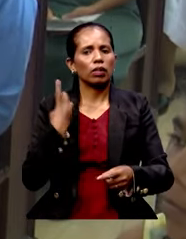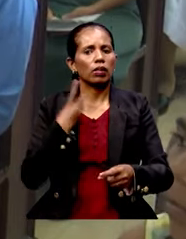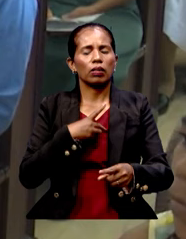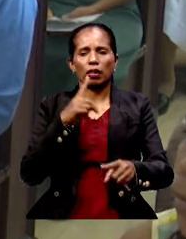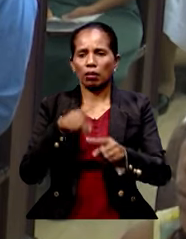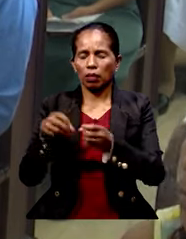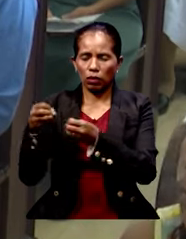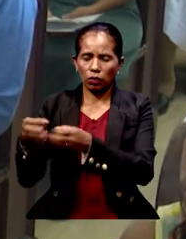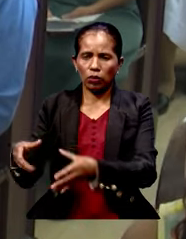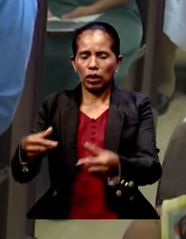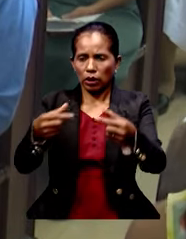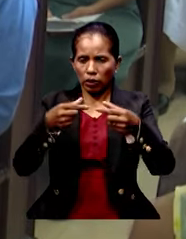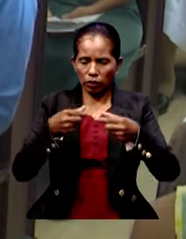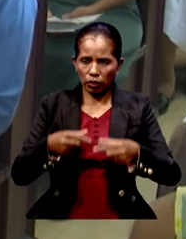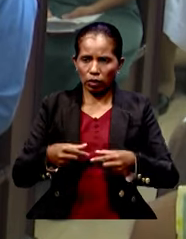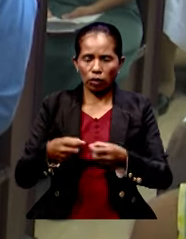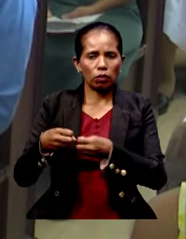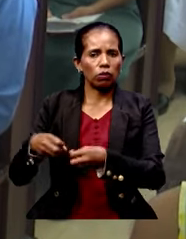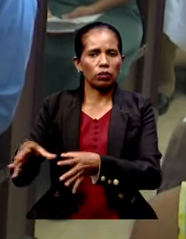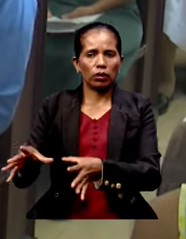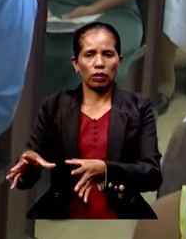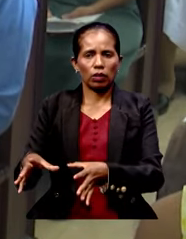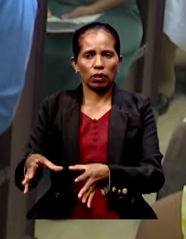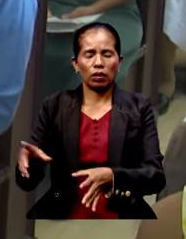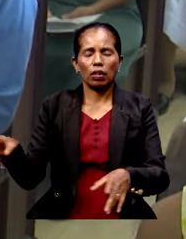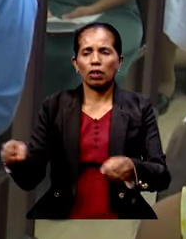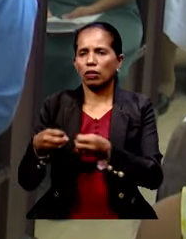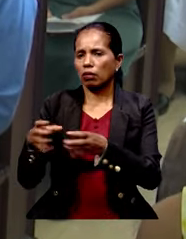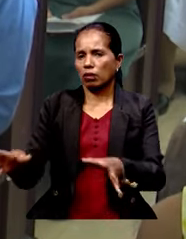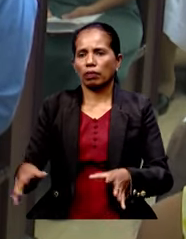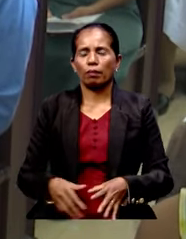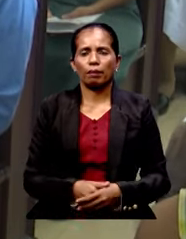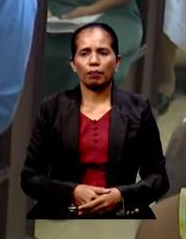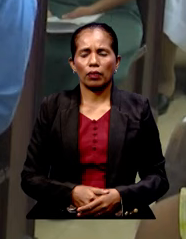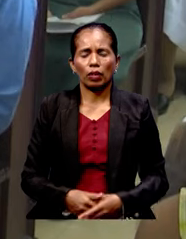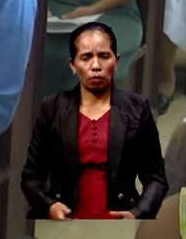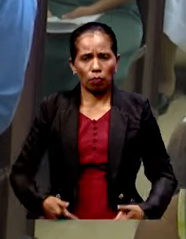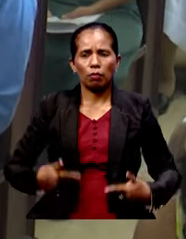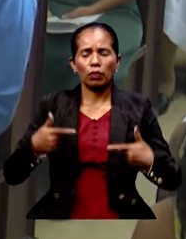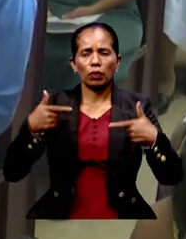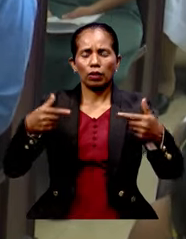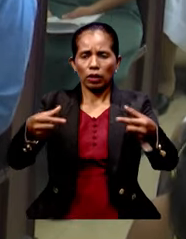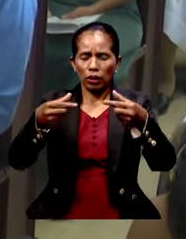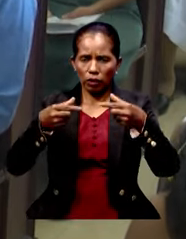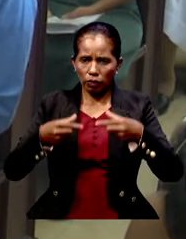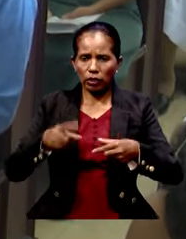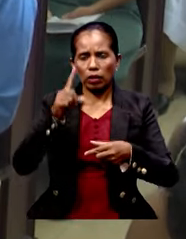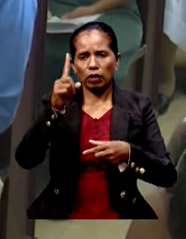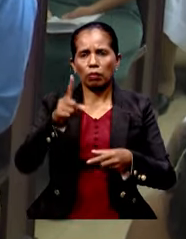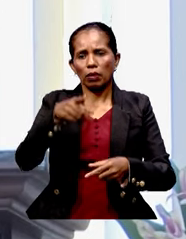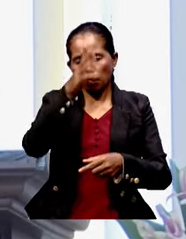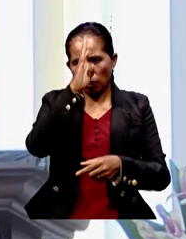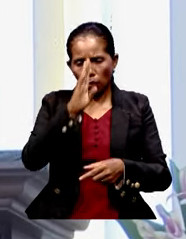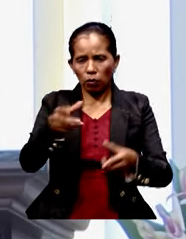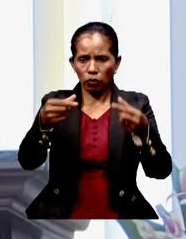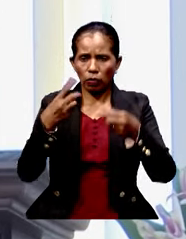husik presente dane, liu let de sai saugata de moris ne presente ida ba maroma forma ita o